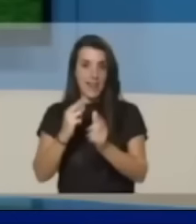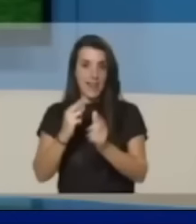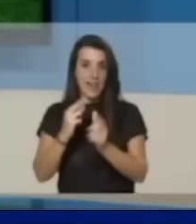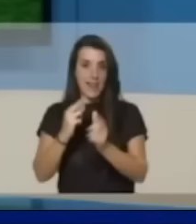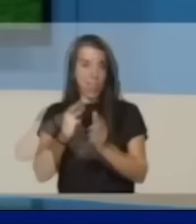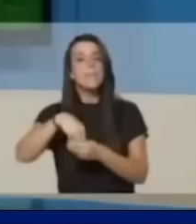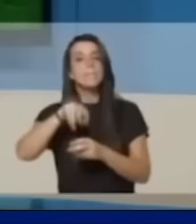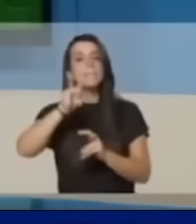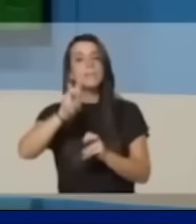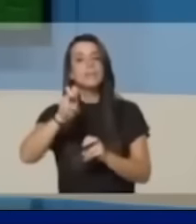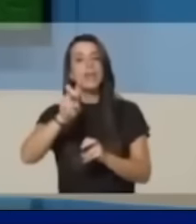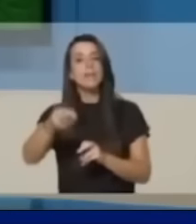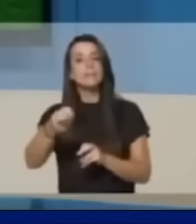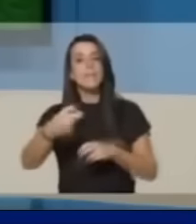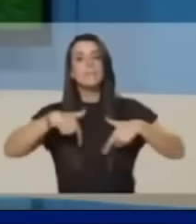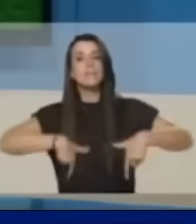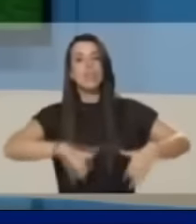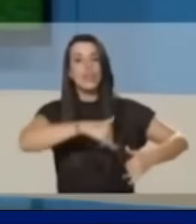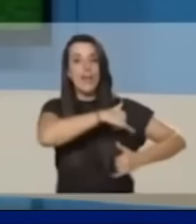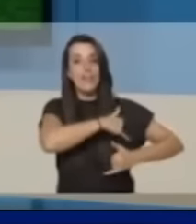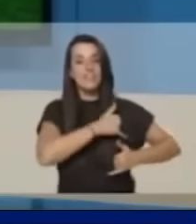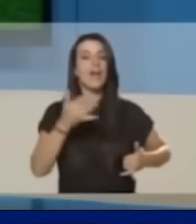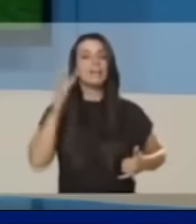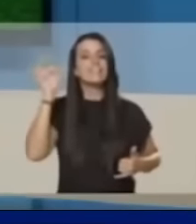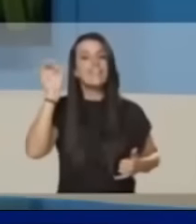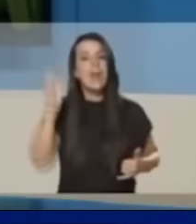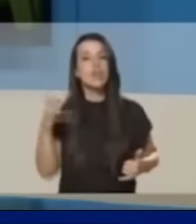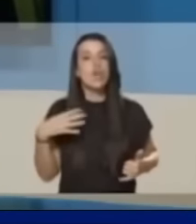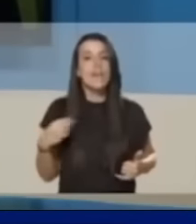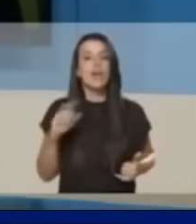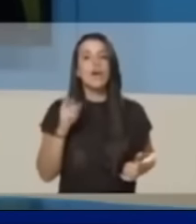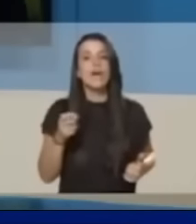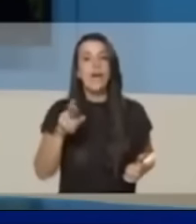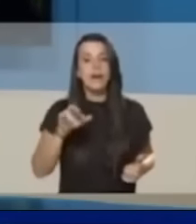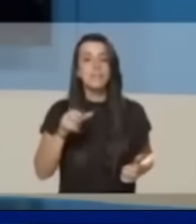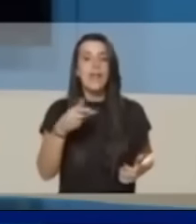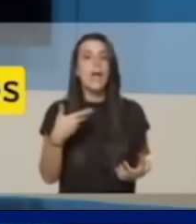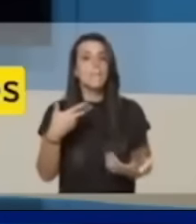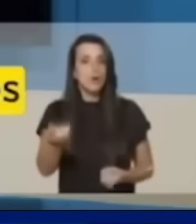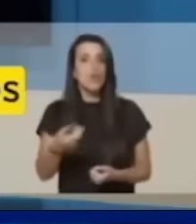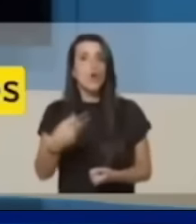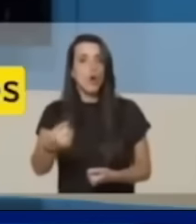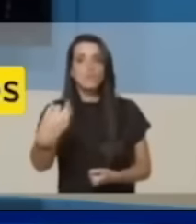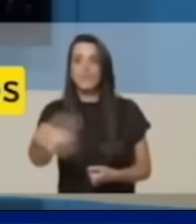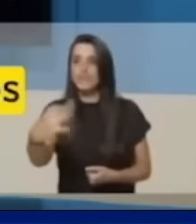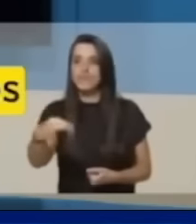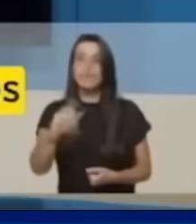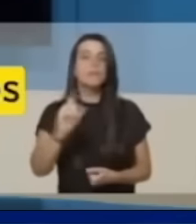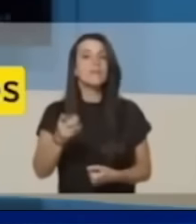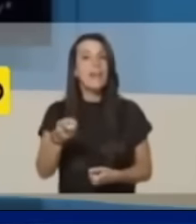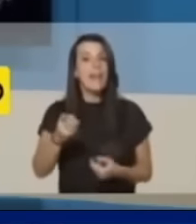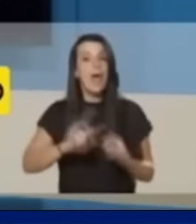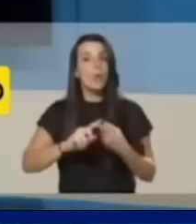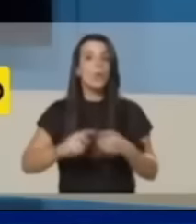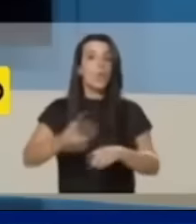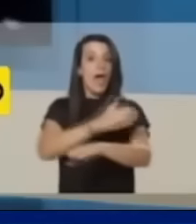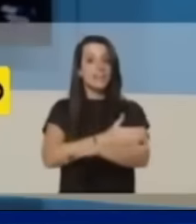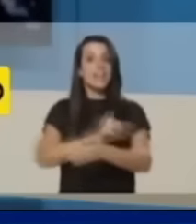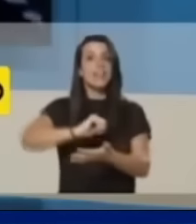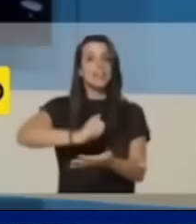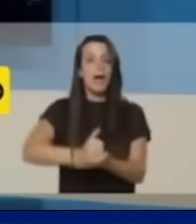e valeu! Ministro de Defensa e atual senador do Partido Nacional, Javier García, defendendo esta compra. De hecho, ele participou nas negociações,